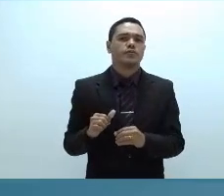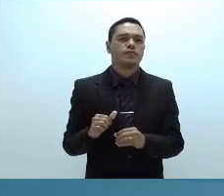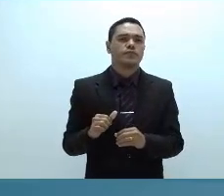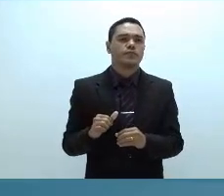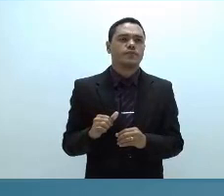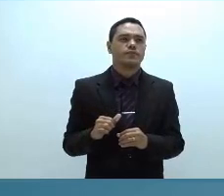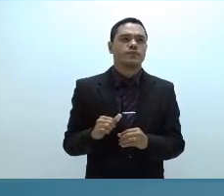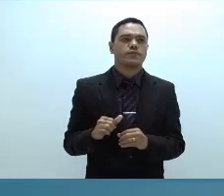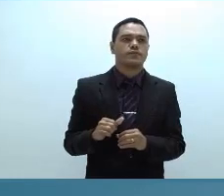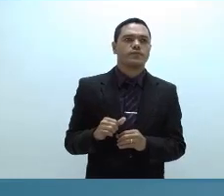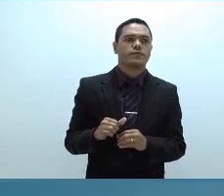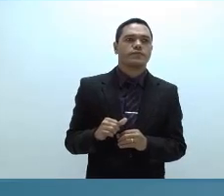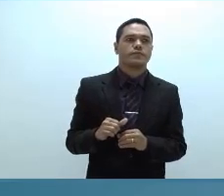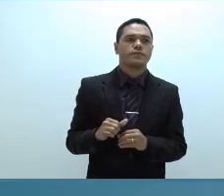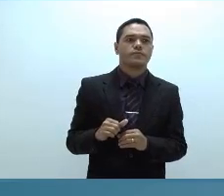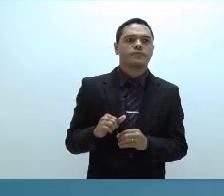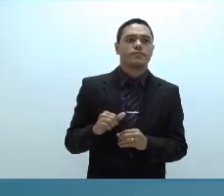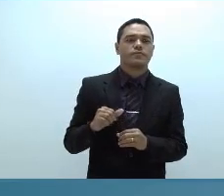do Senado.